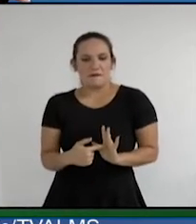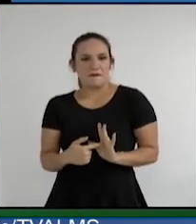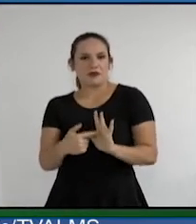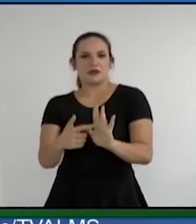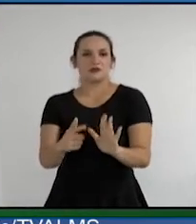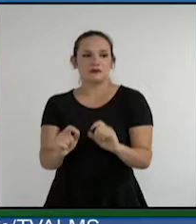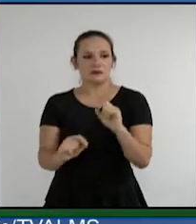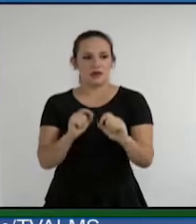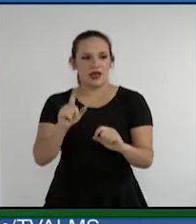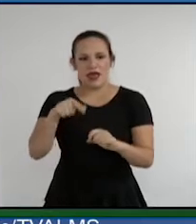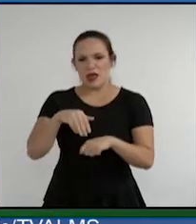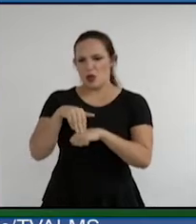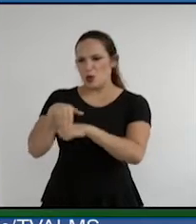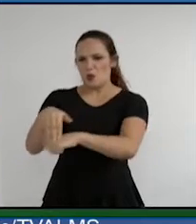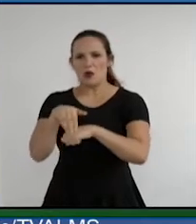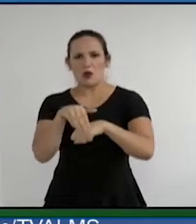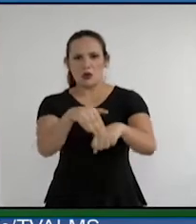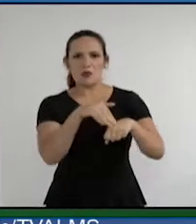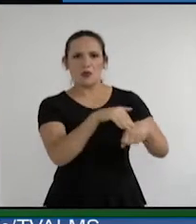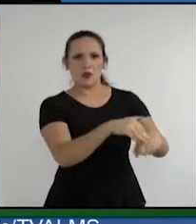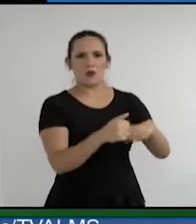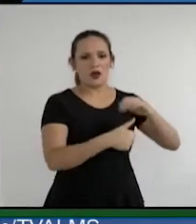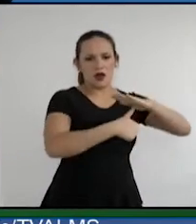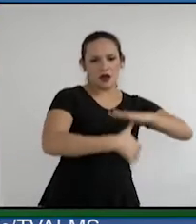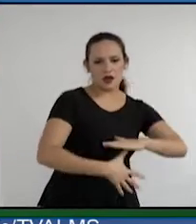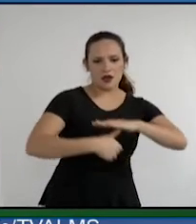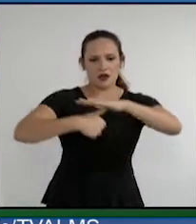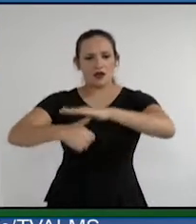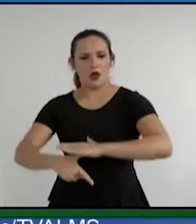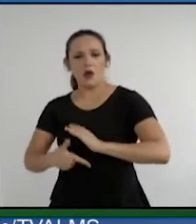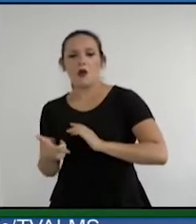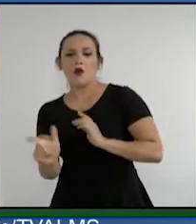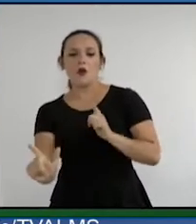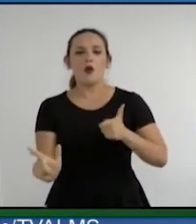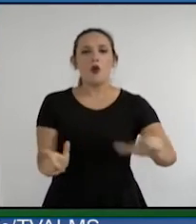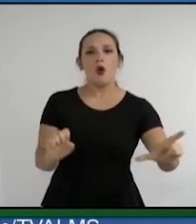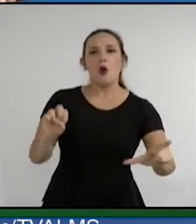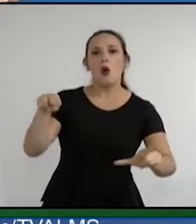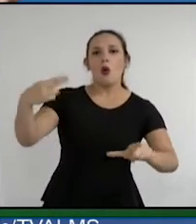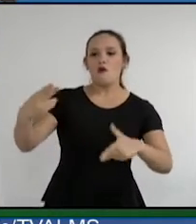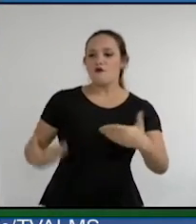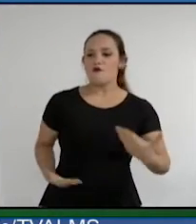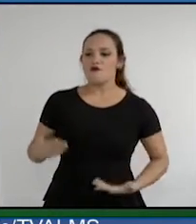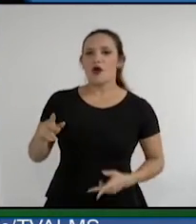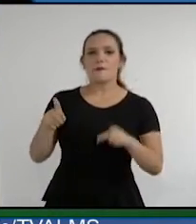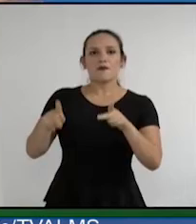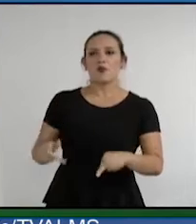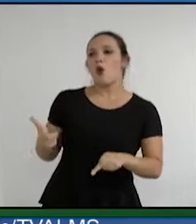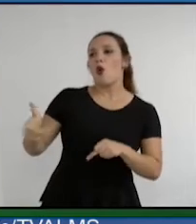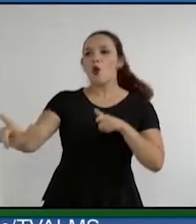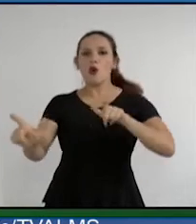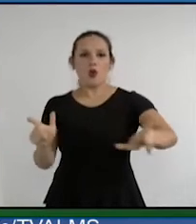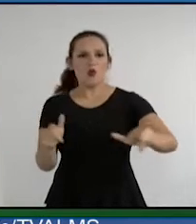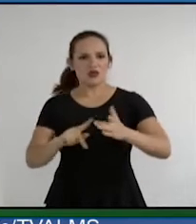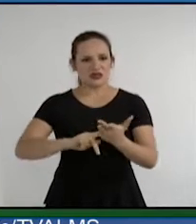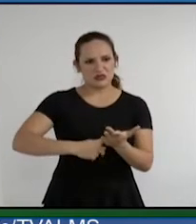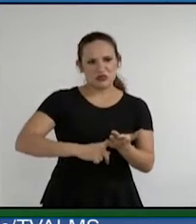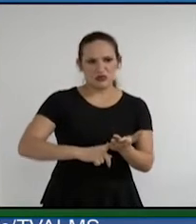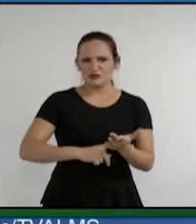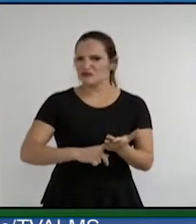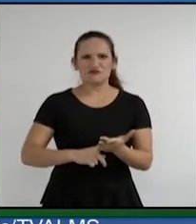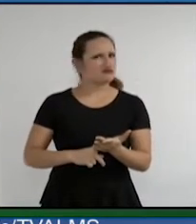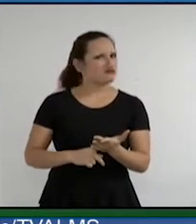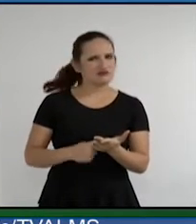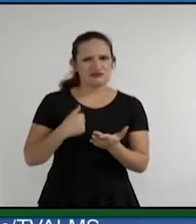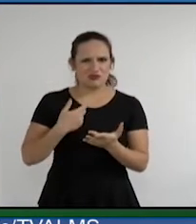colocar a culpa nesse ou naquele reitor, nesse ou naquele funcionário administrativo, muito menos no sindicato, que teve uma posição